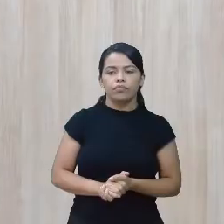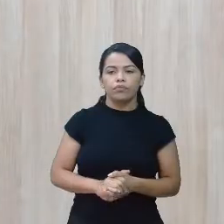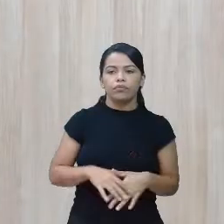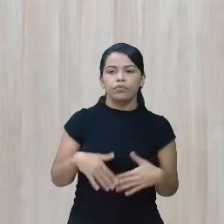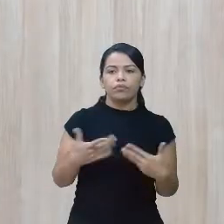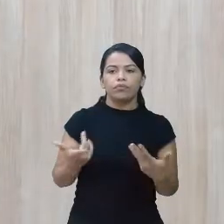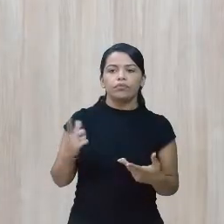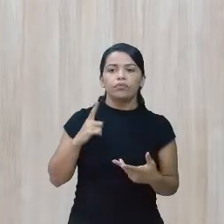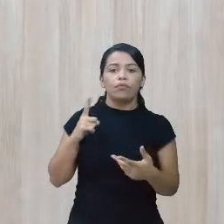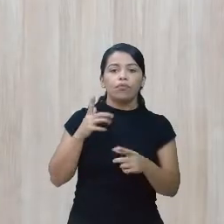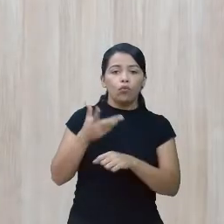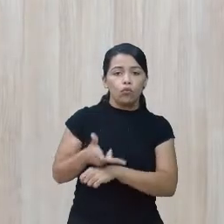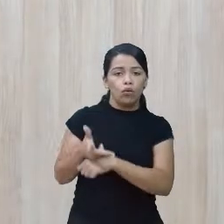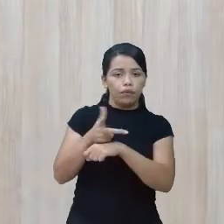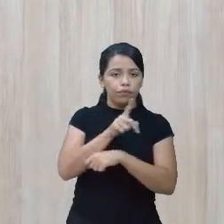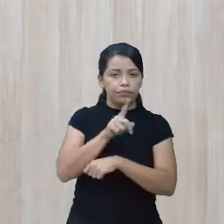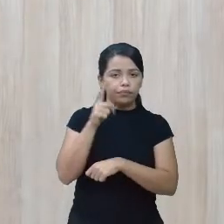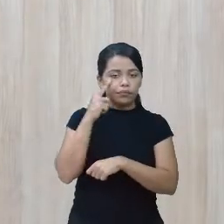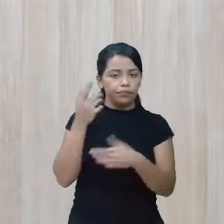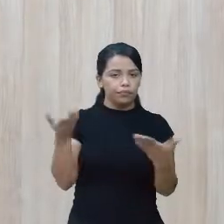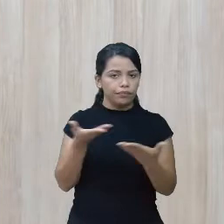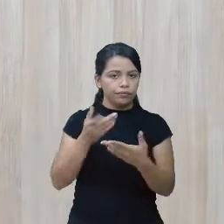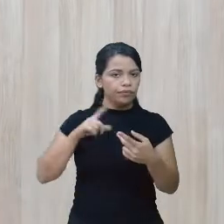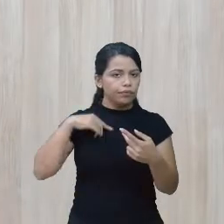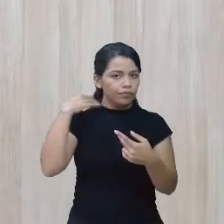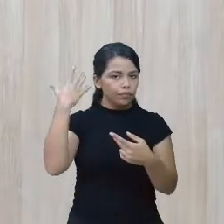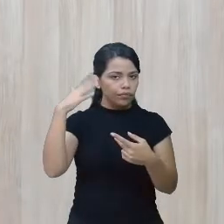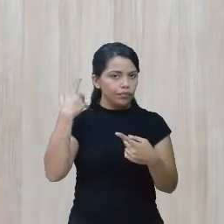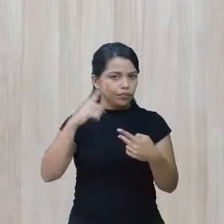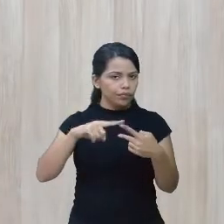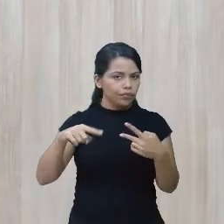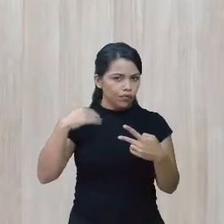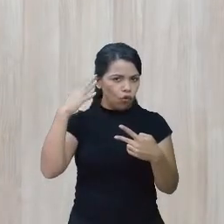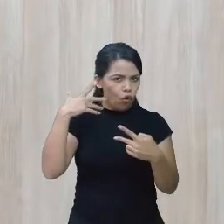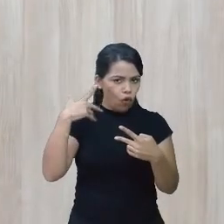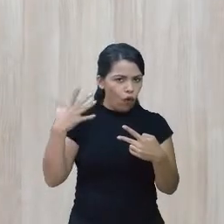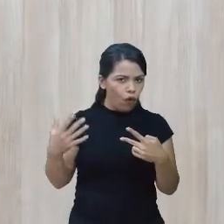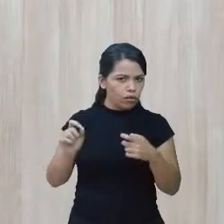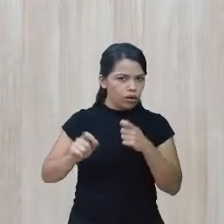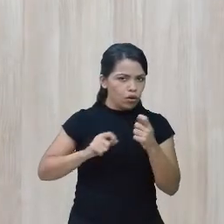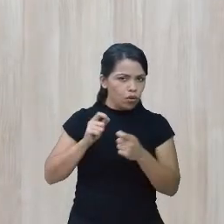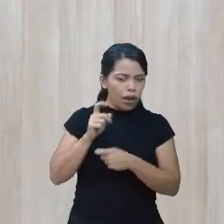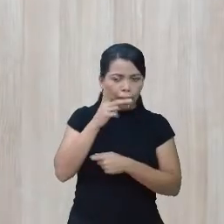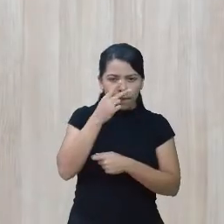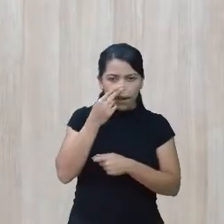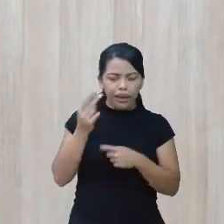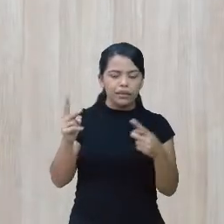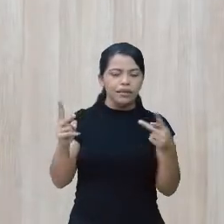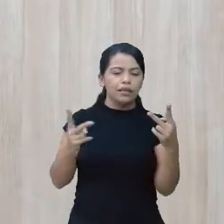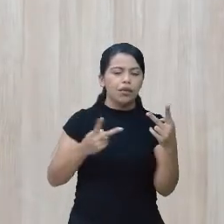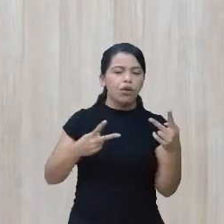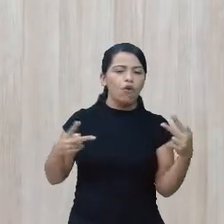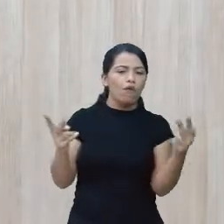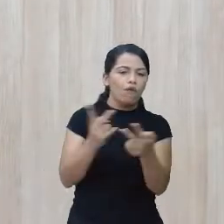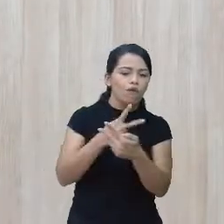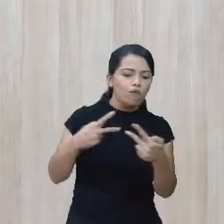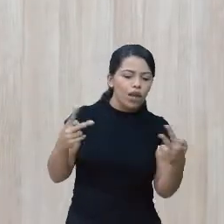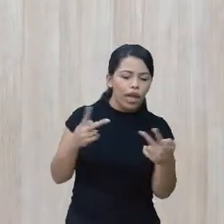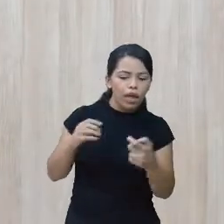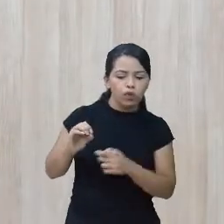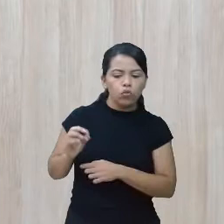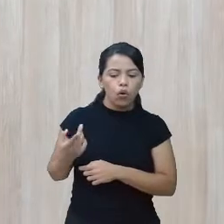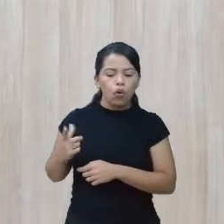Aí, nesse videozinho das fontes naturais, vocês ouviram um barulhinho que pode ser o vento, pode ser um